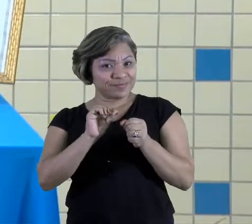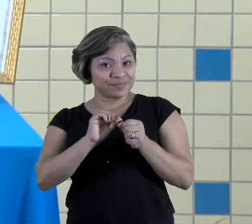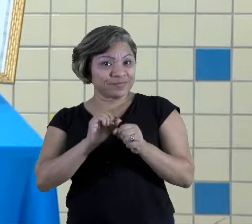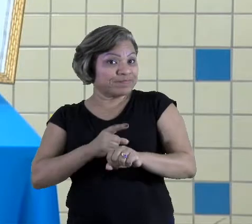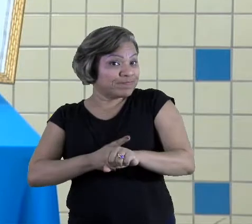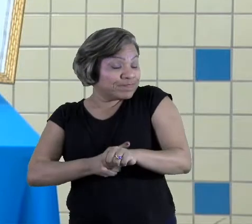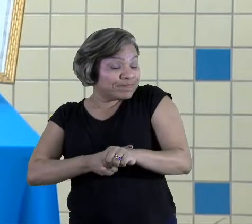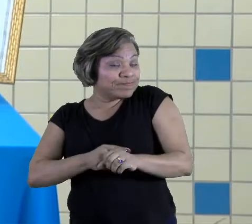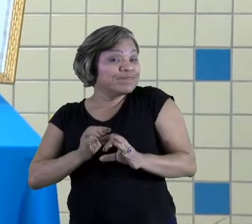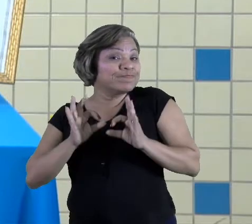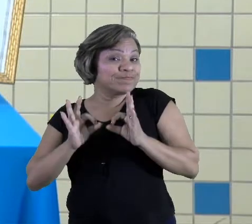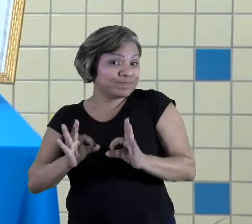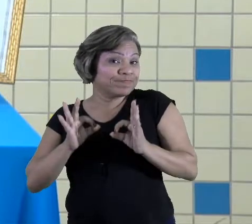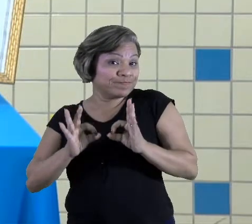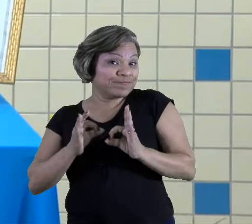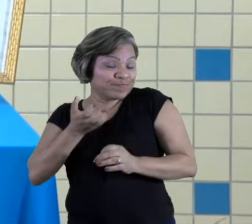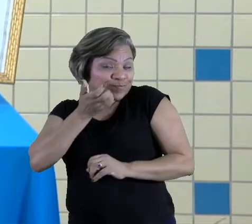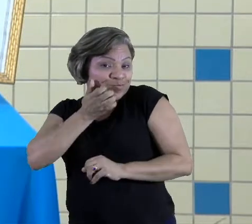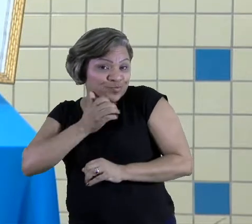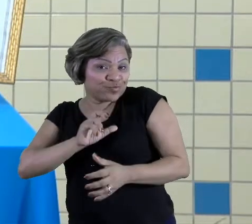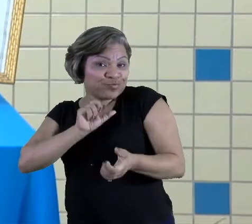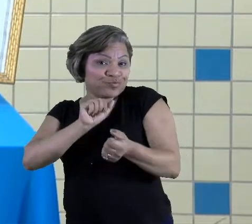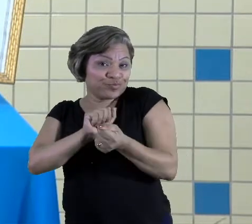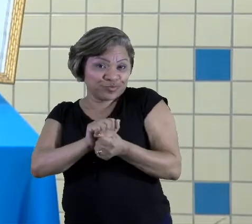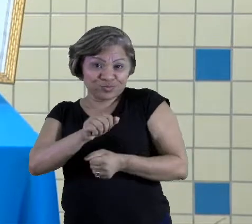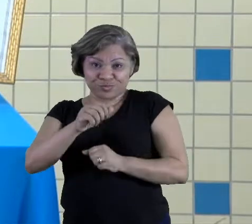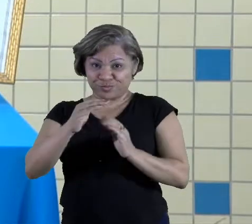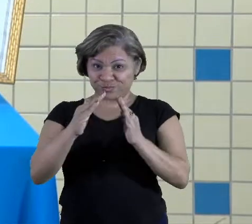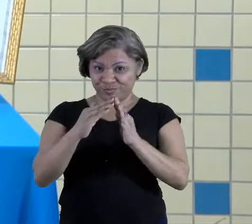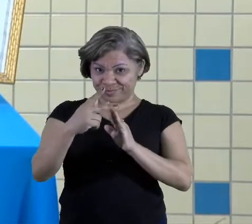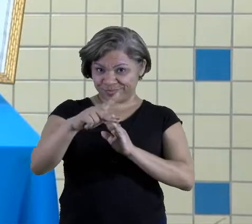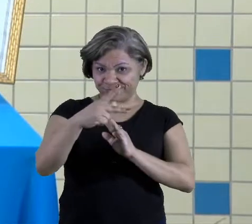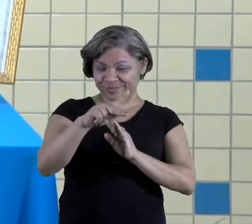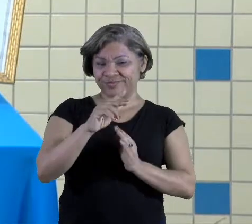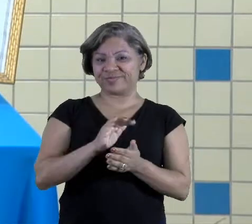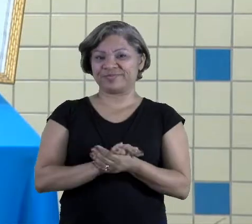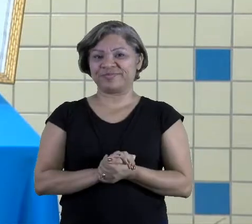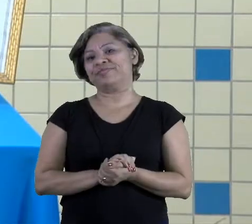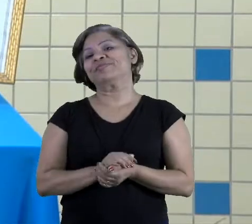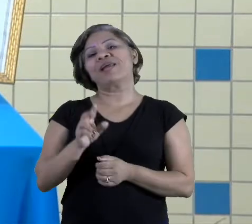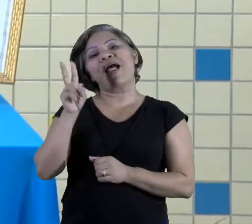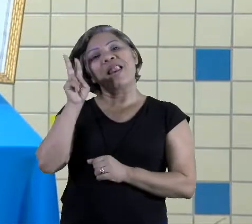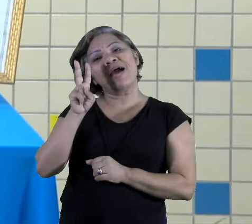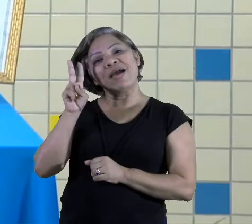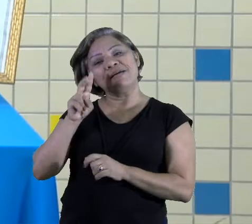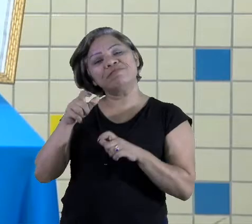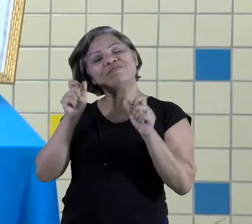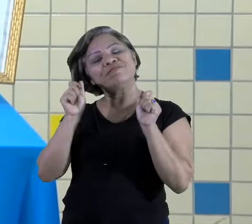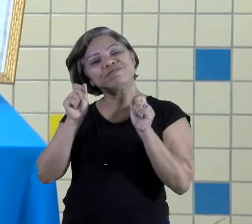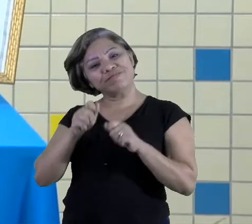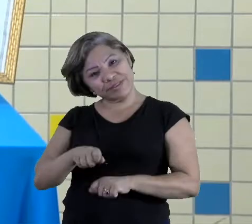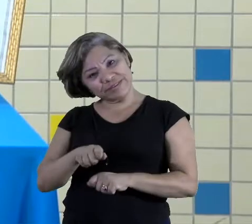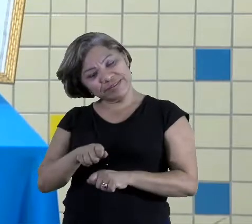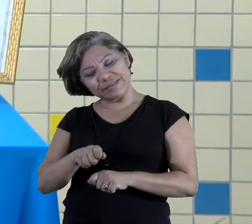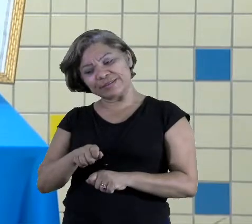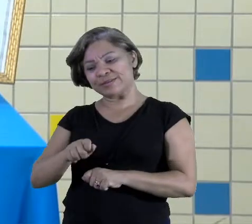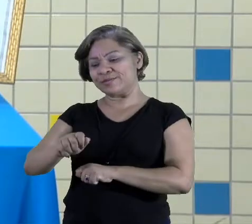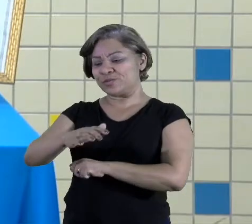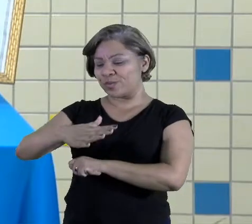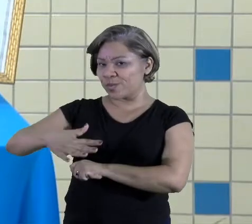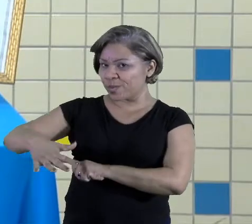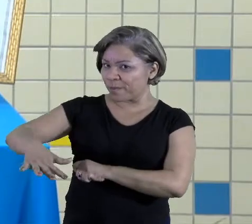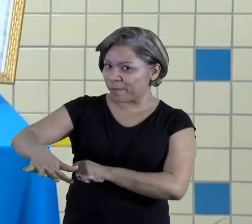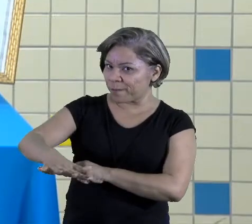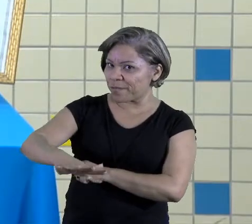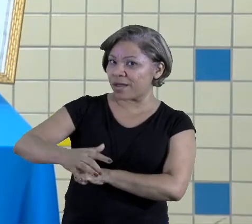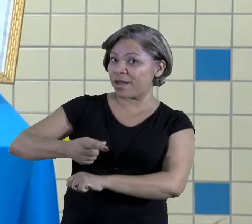oportuno com as crianças aí na casa de vocês. Lembre-se que é preciso reservar um espaço e um